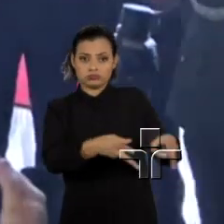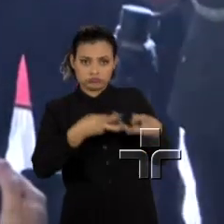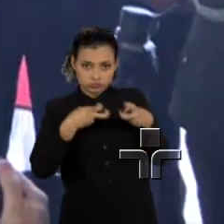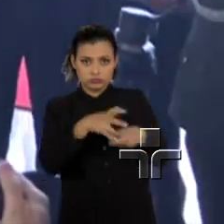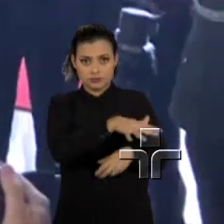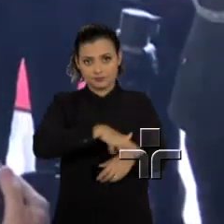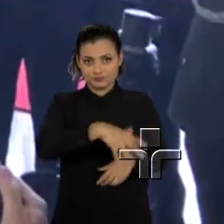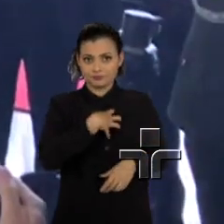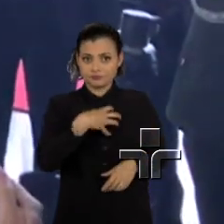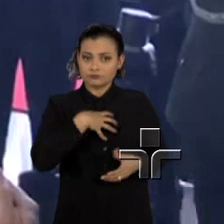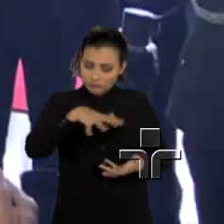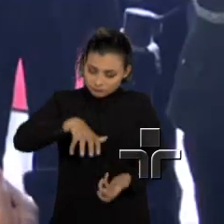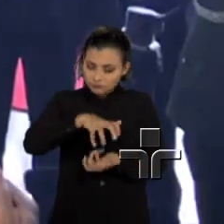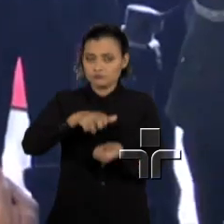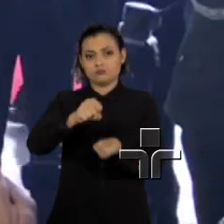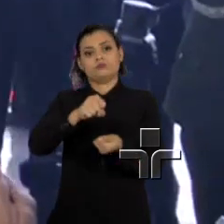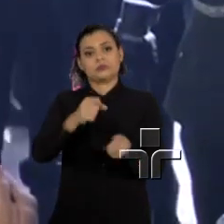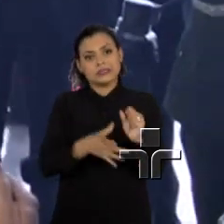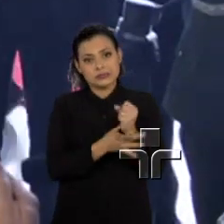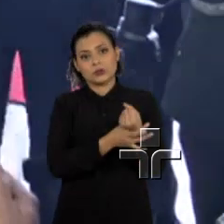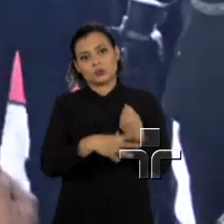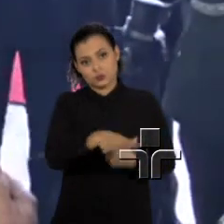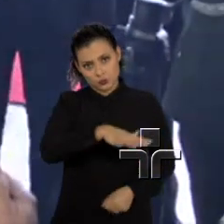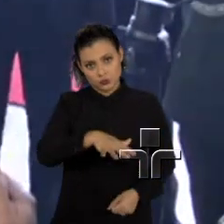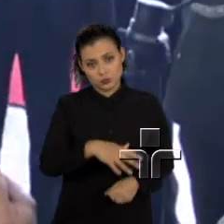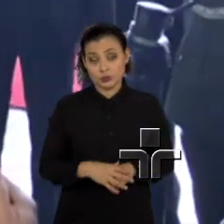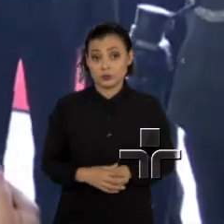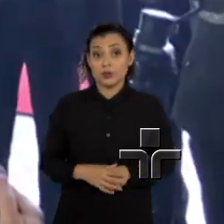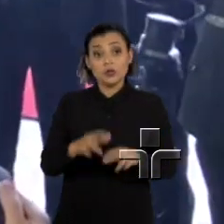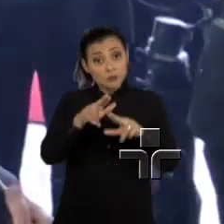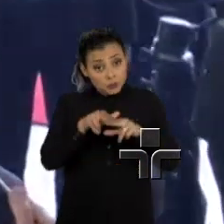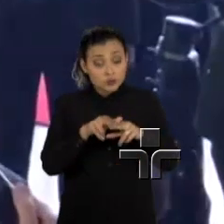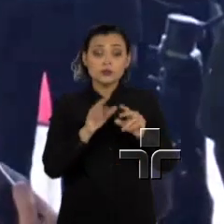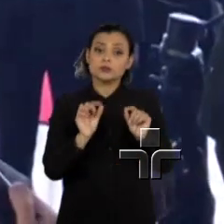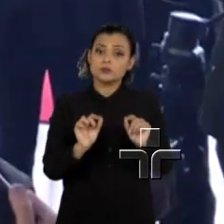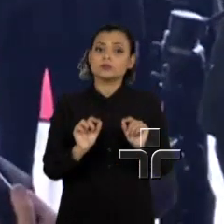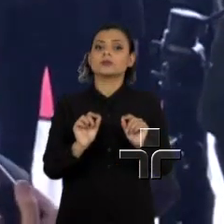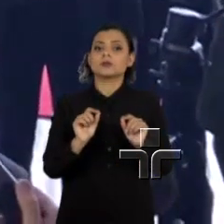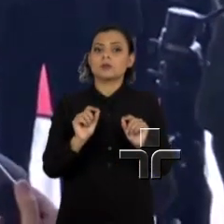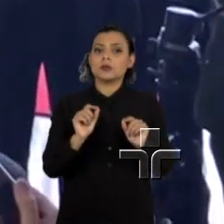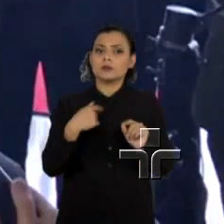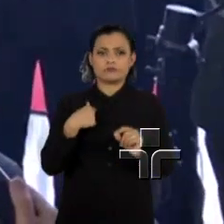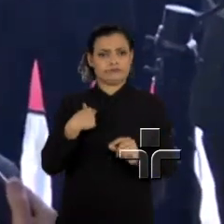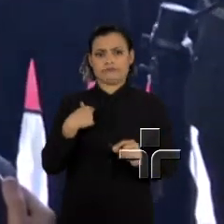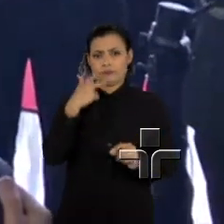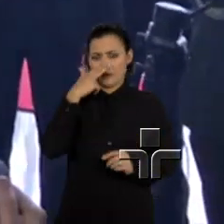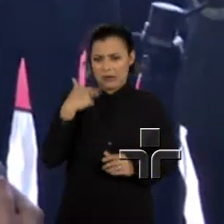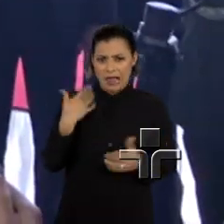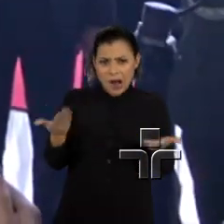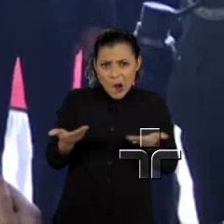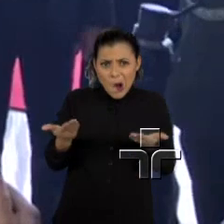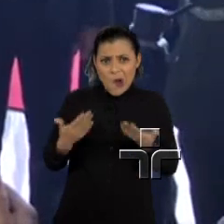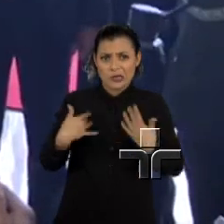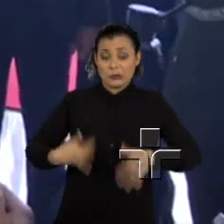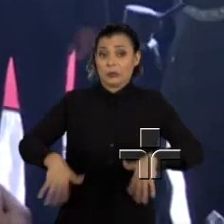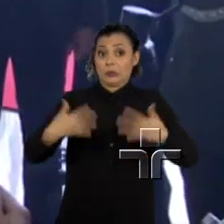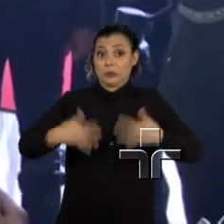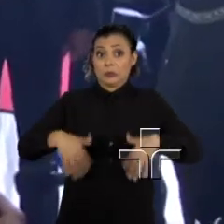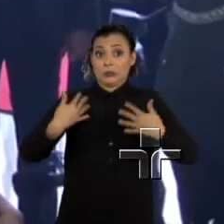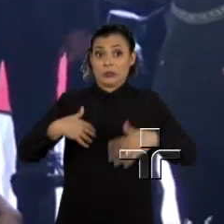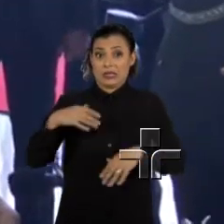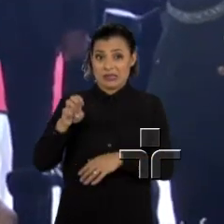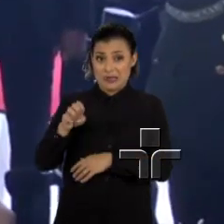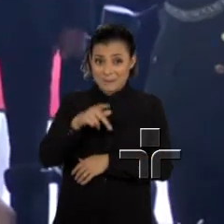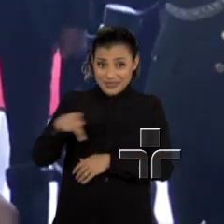de forma sustentável da nossa região. Então a gente lamenta a péssima imagem que foi potencializada pelo senhor